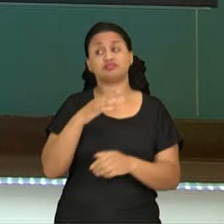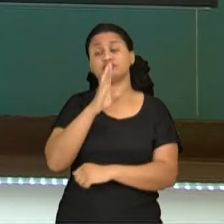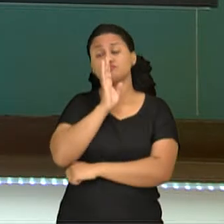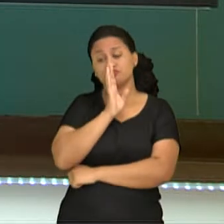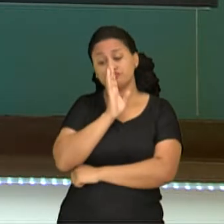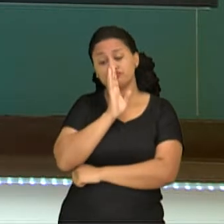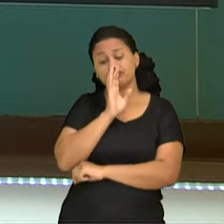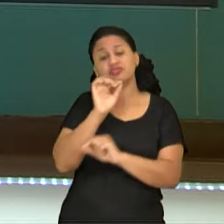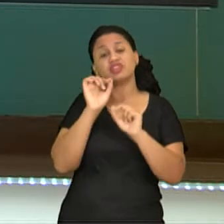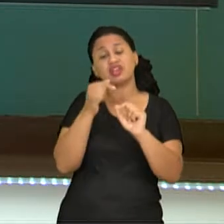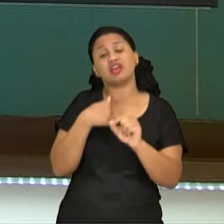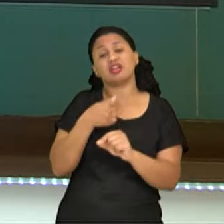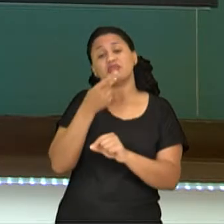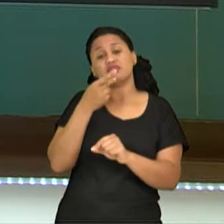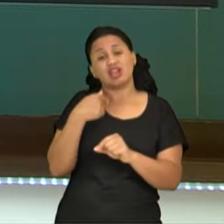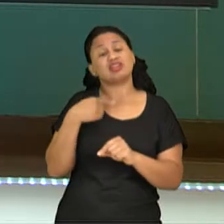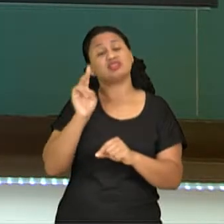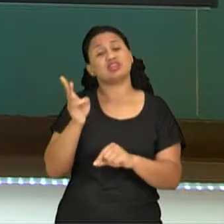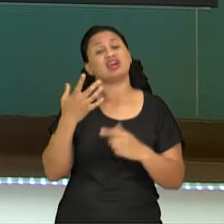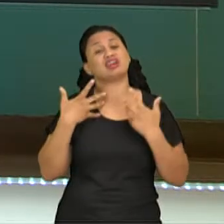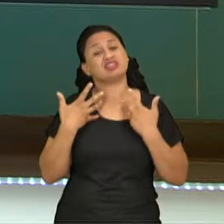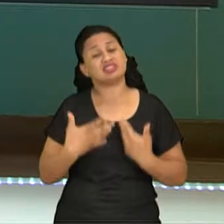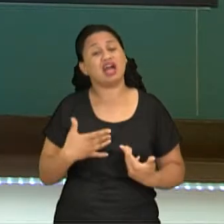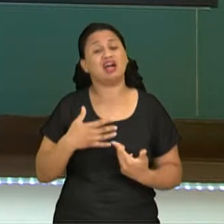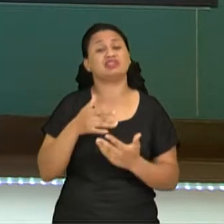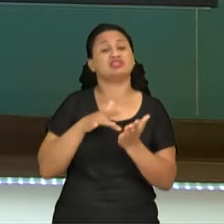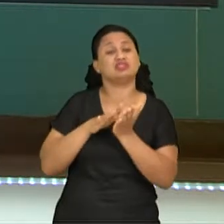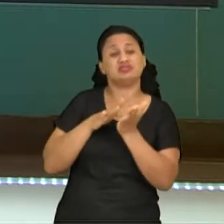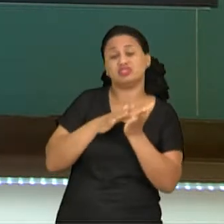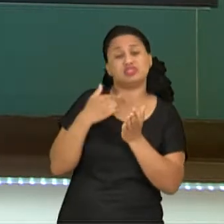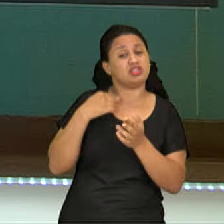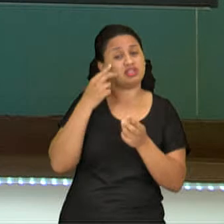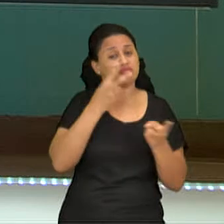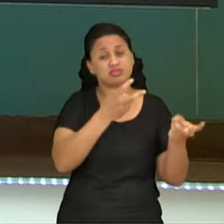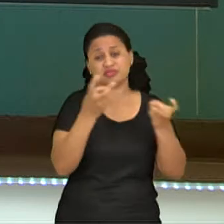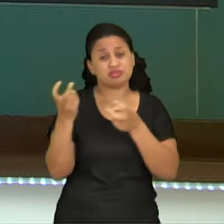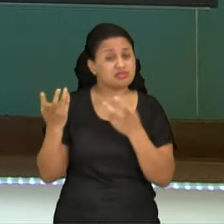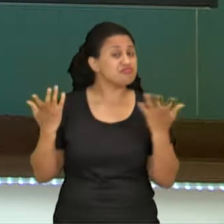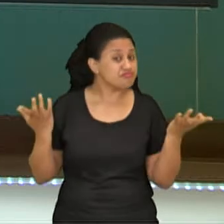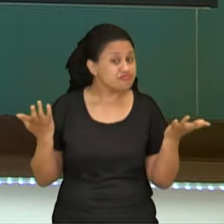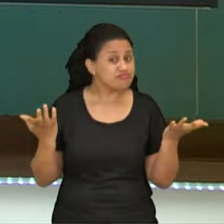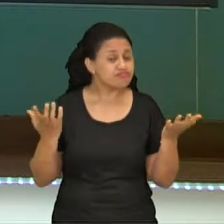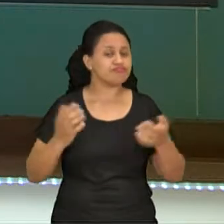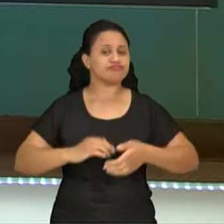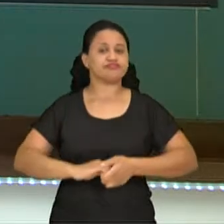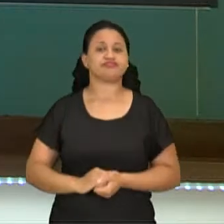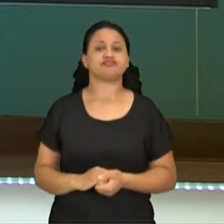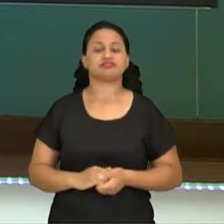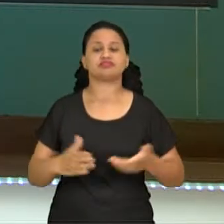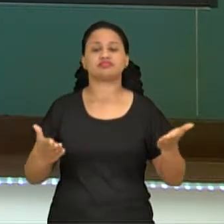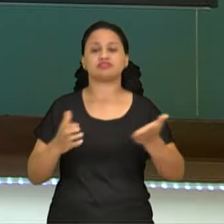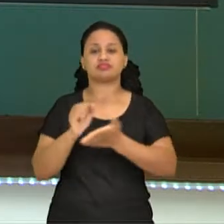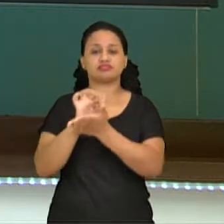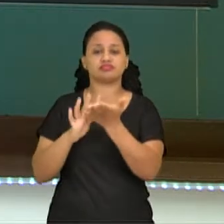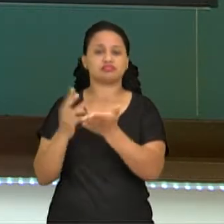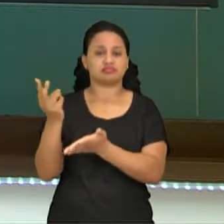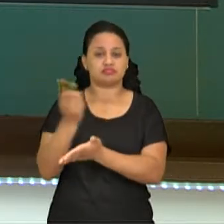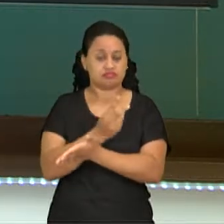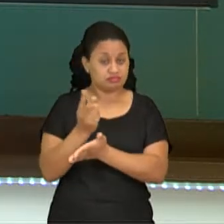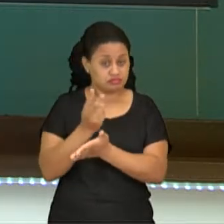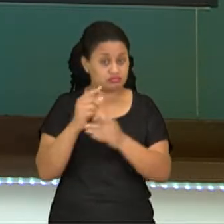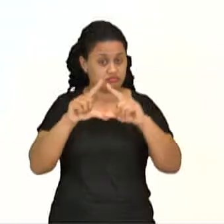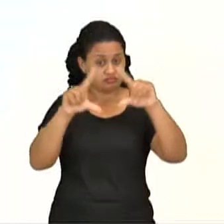que já estava cansada de fazer de conta? Vamos para a segunda atividade relacionada a